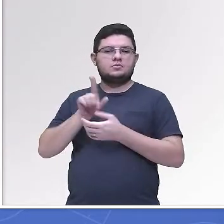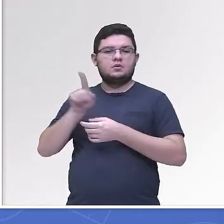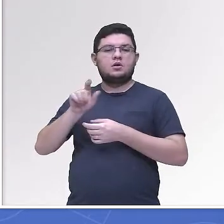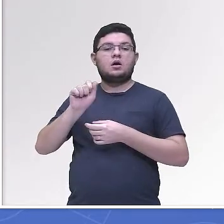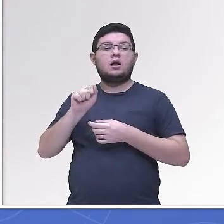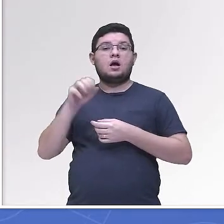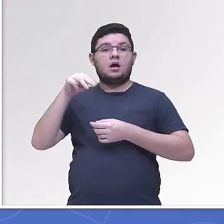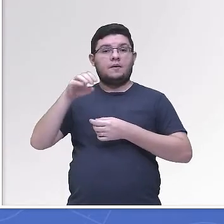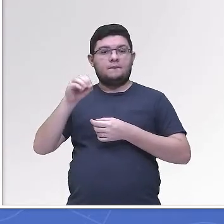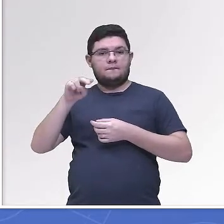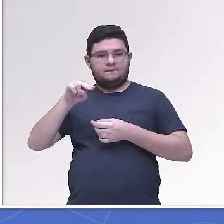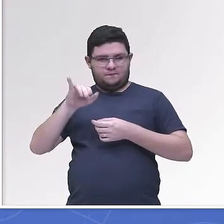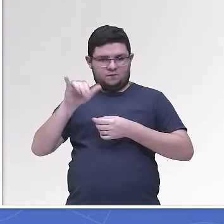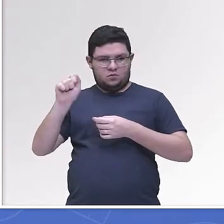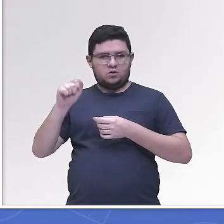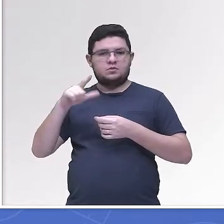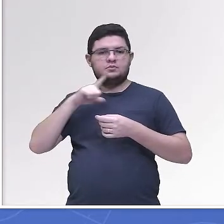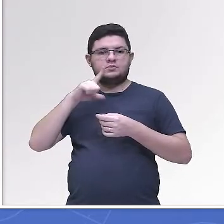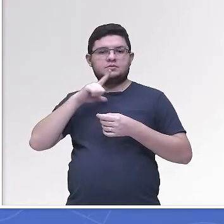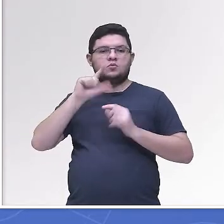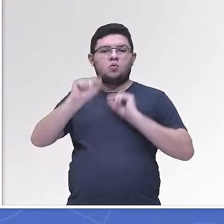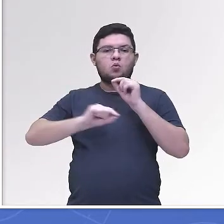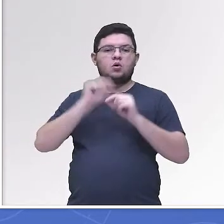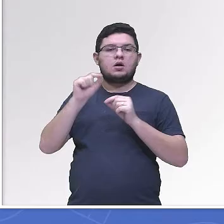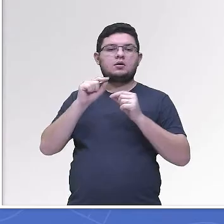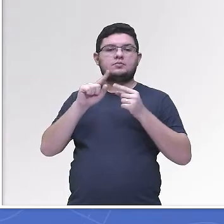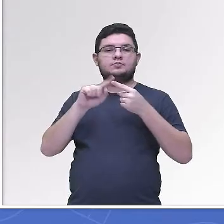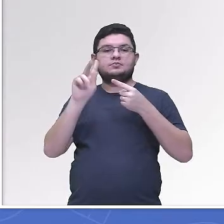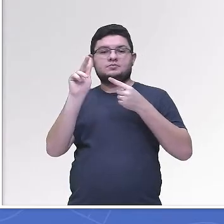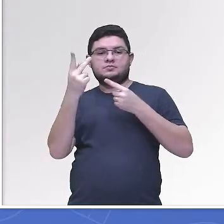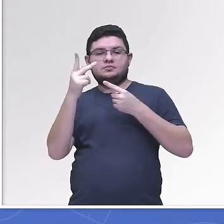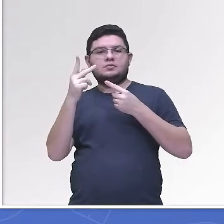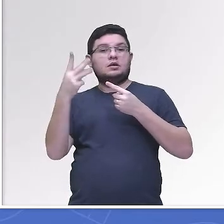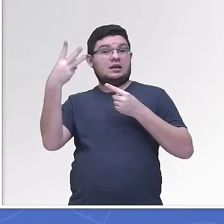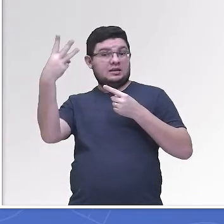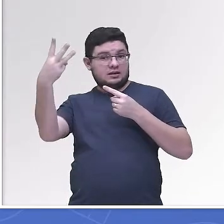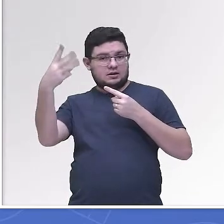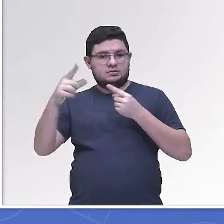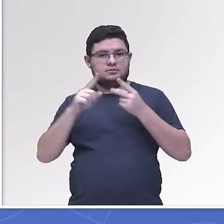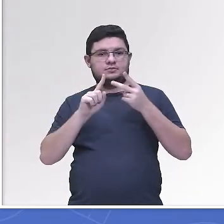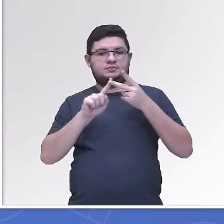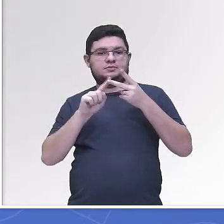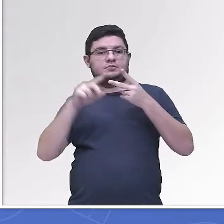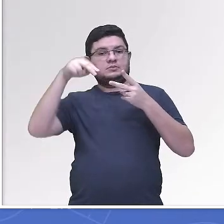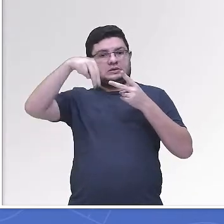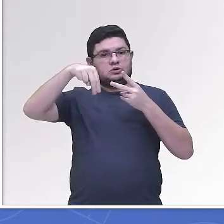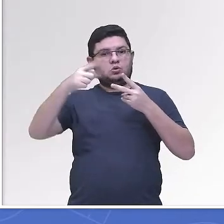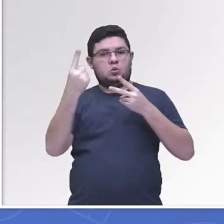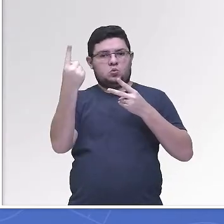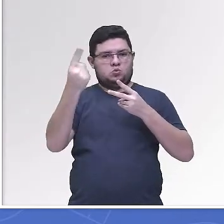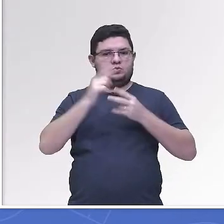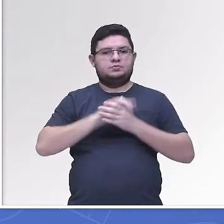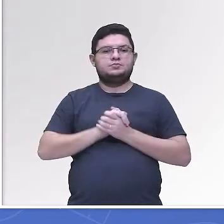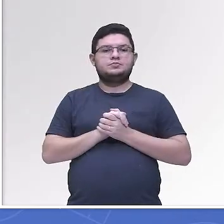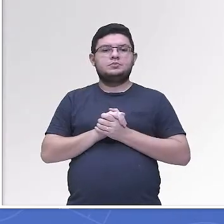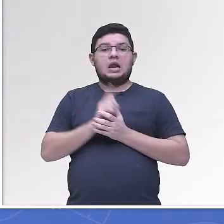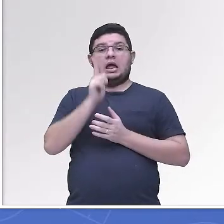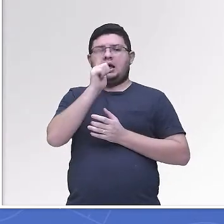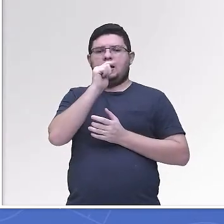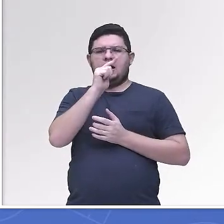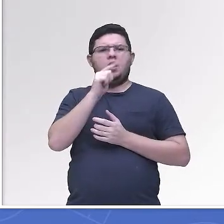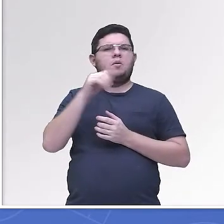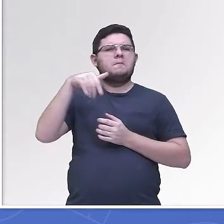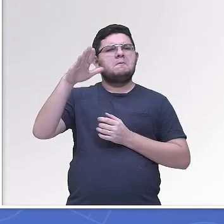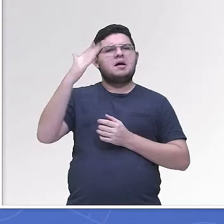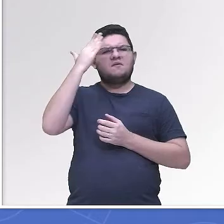É uma substância pura composta. A água, muito conhecida, o exemplo mais simples que tem